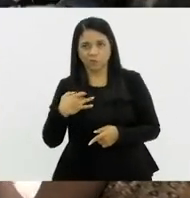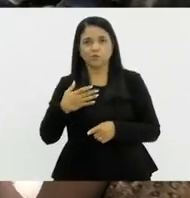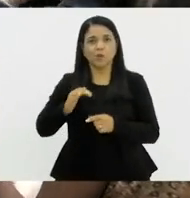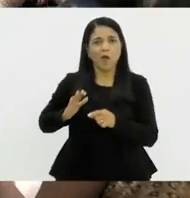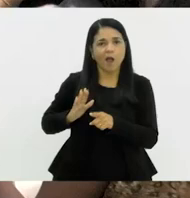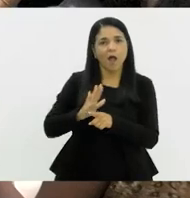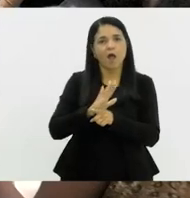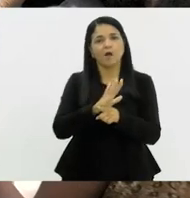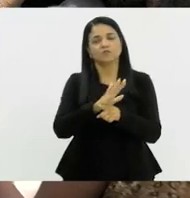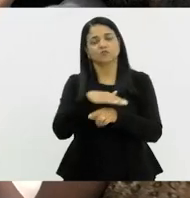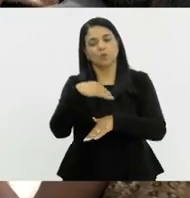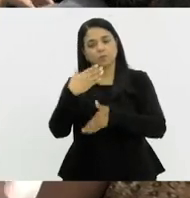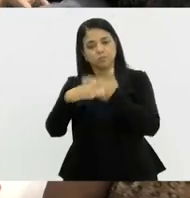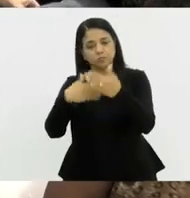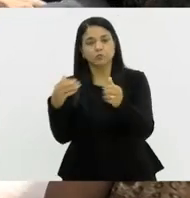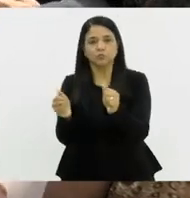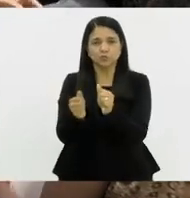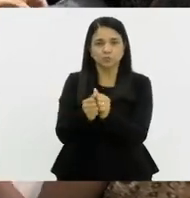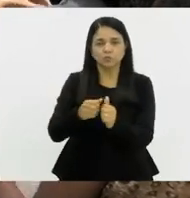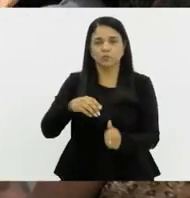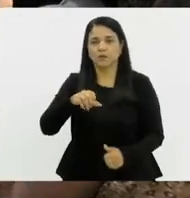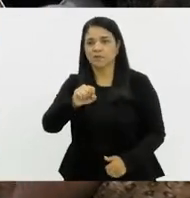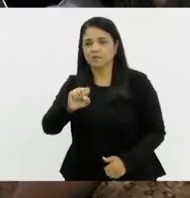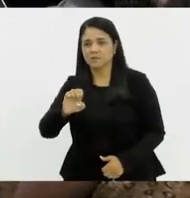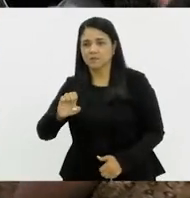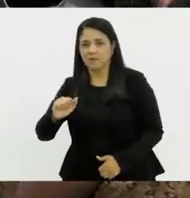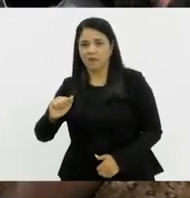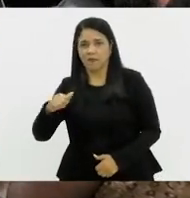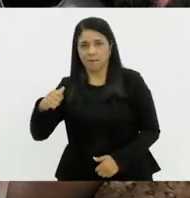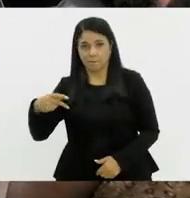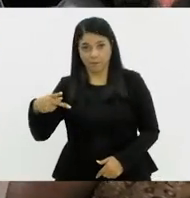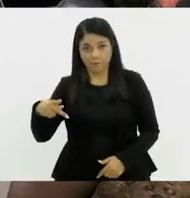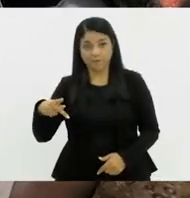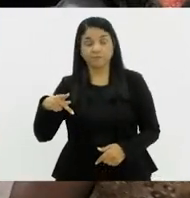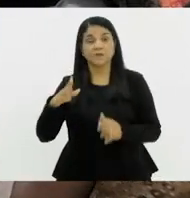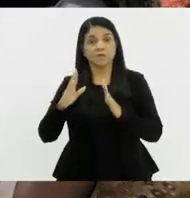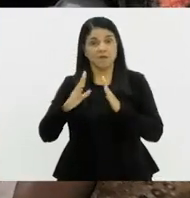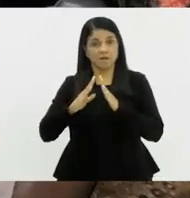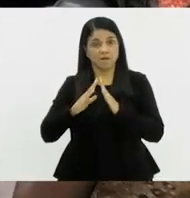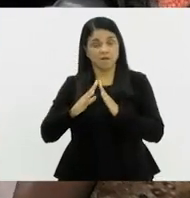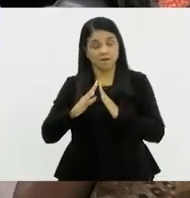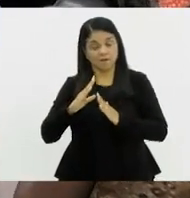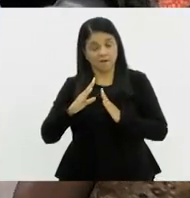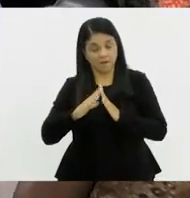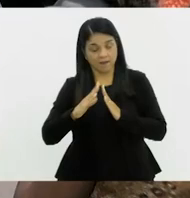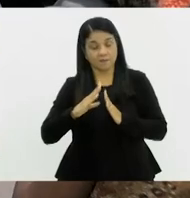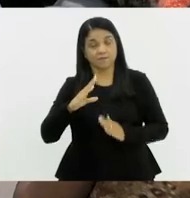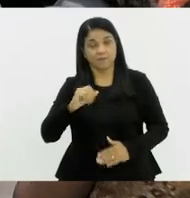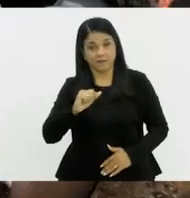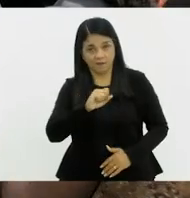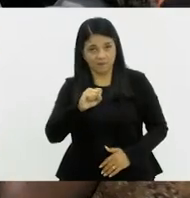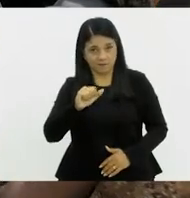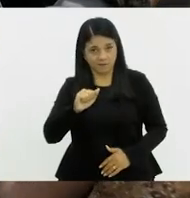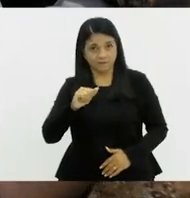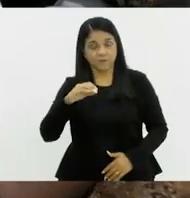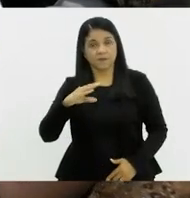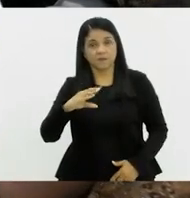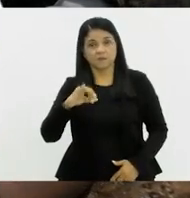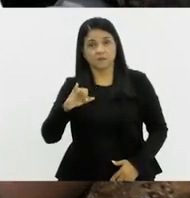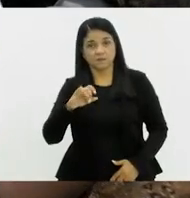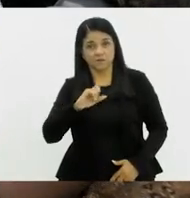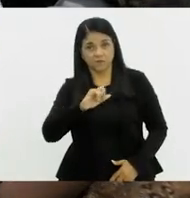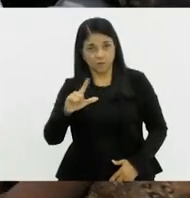ajudou a construir com a CEAP, Casa Civil, mas, nessa perspectiva que o senhor apresenta,